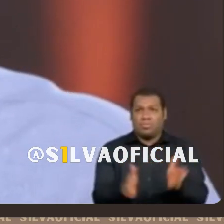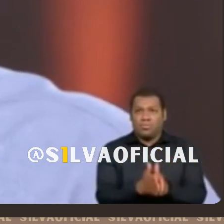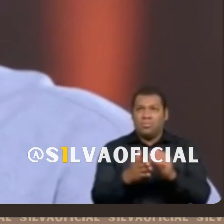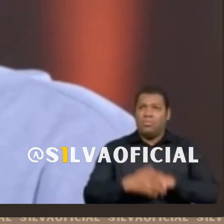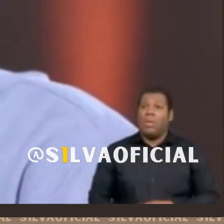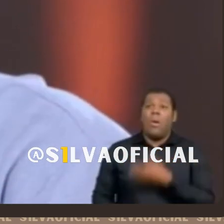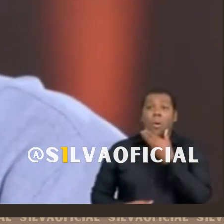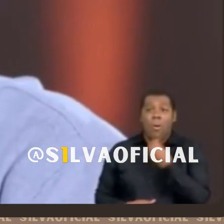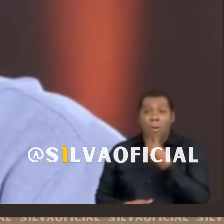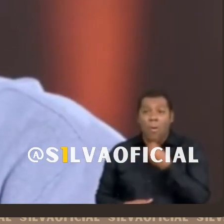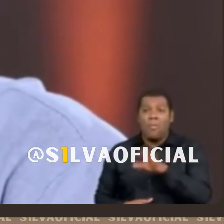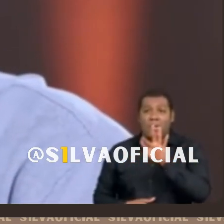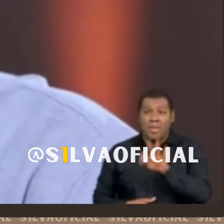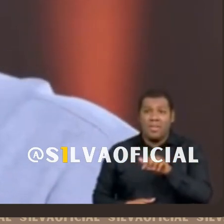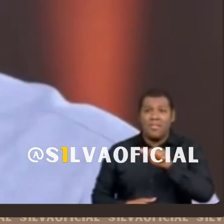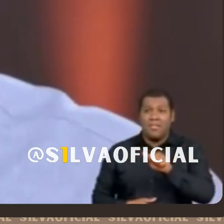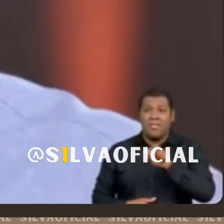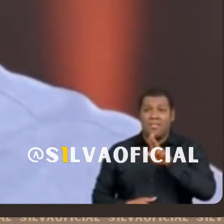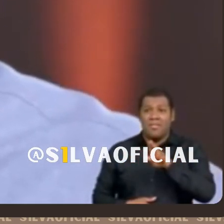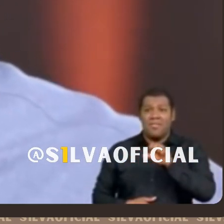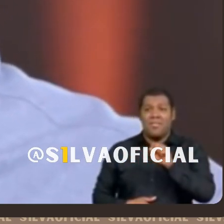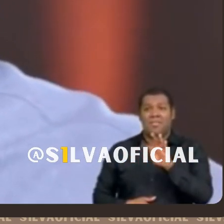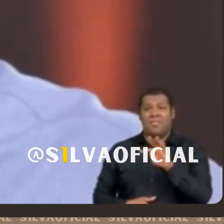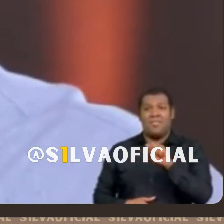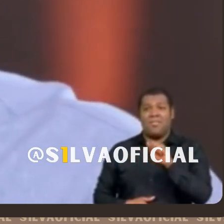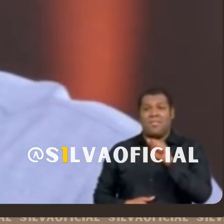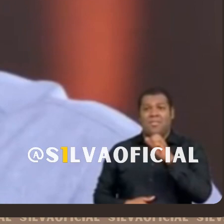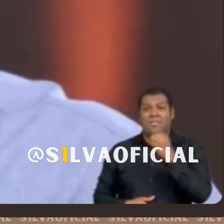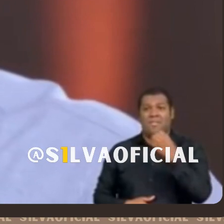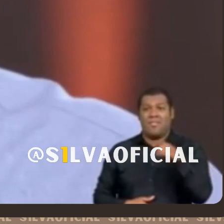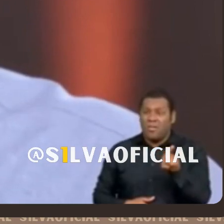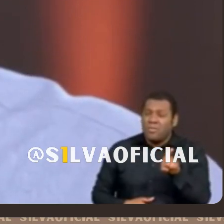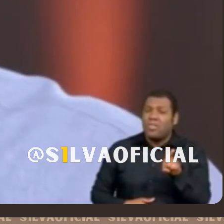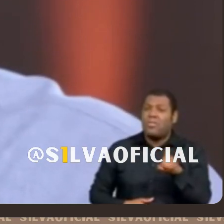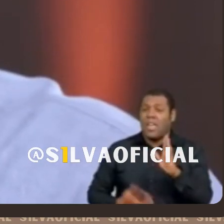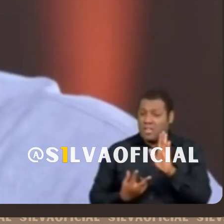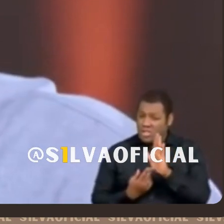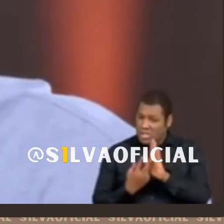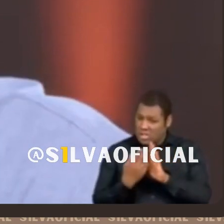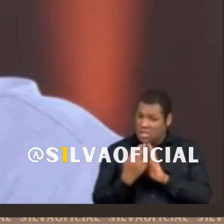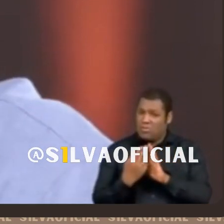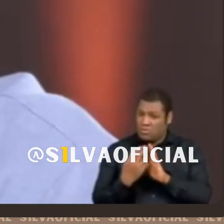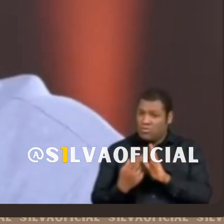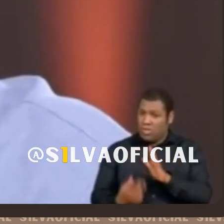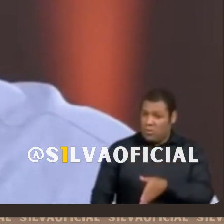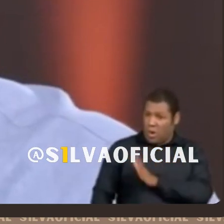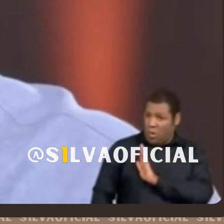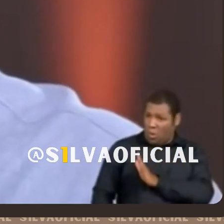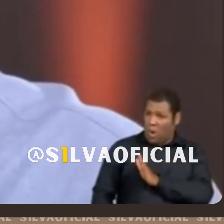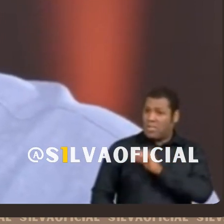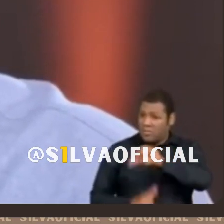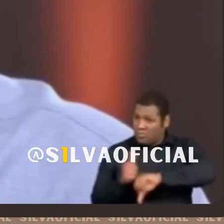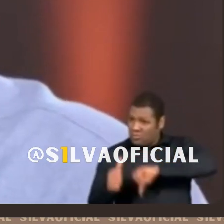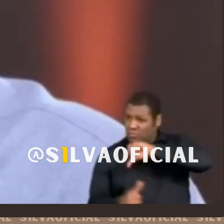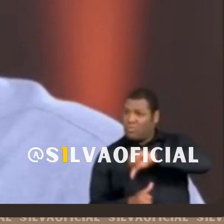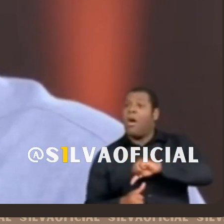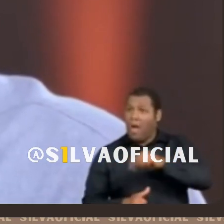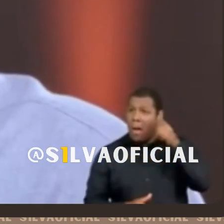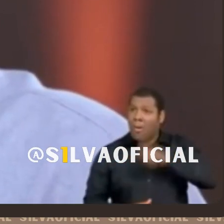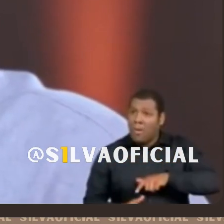é o SUS. Sabe, então eu desejo ao Faustão, sabe, que viva mais 100 anos com esse coração